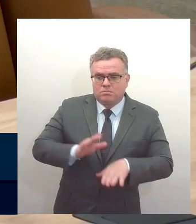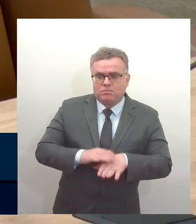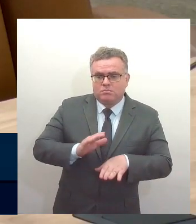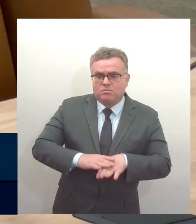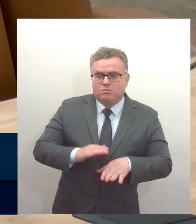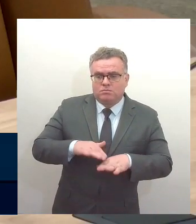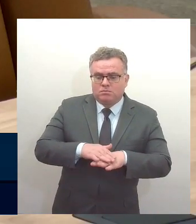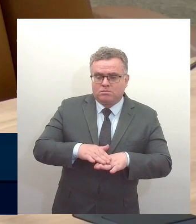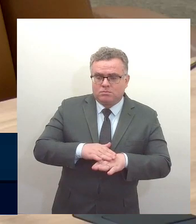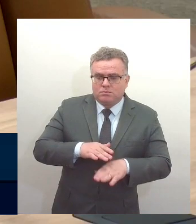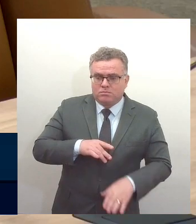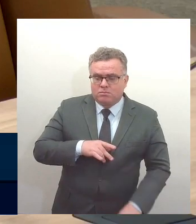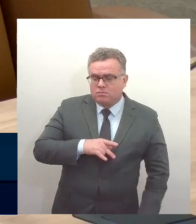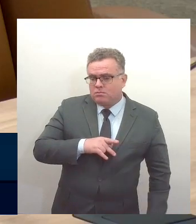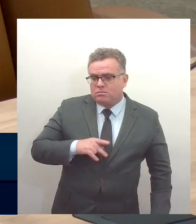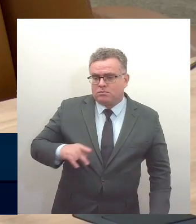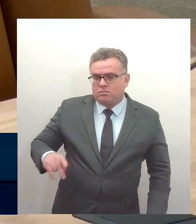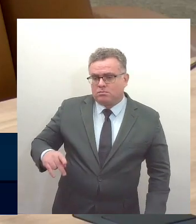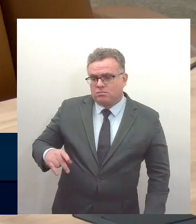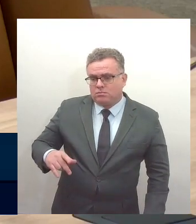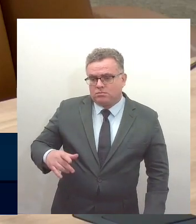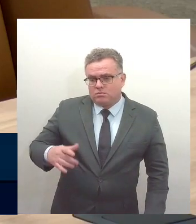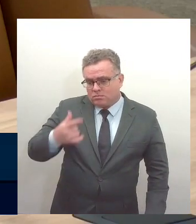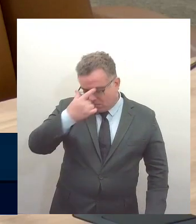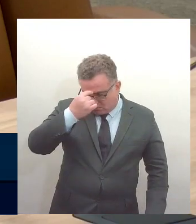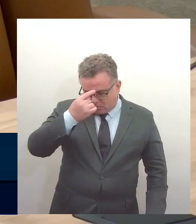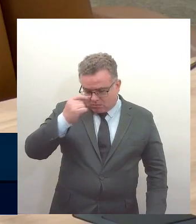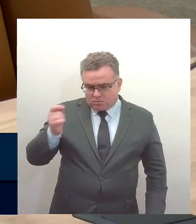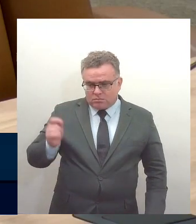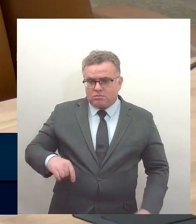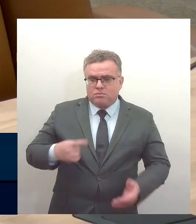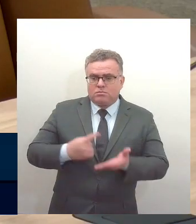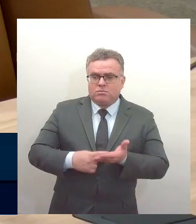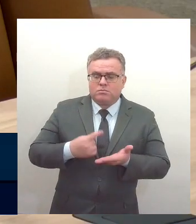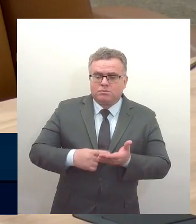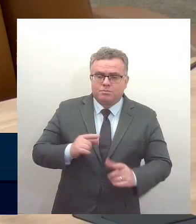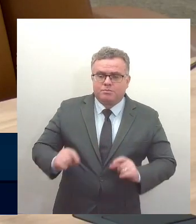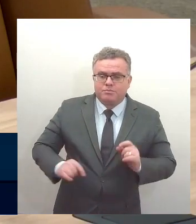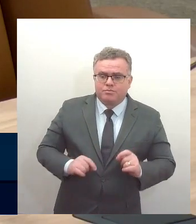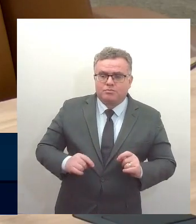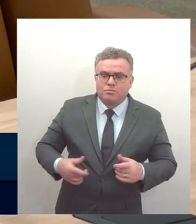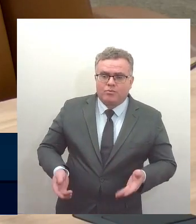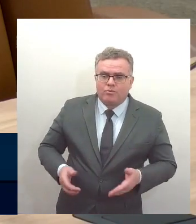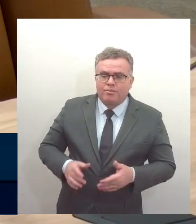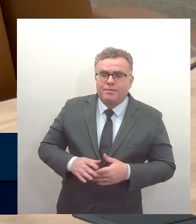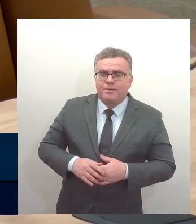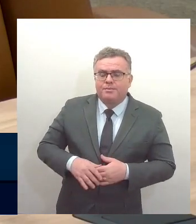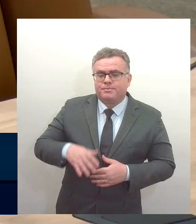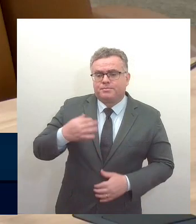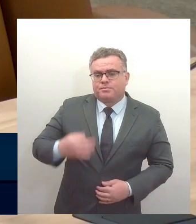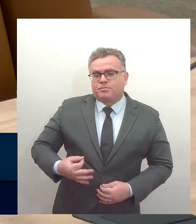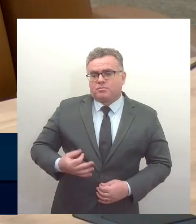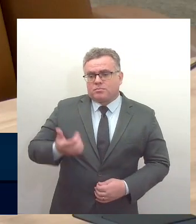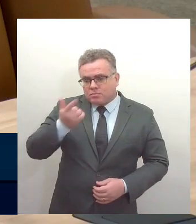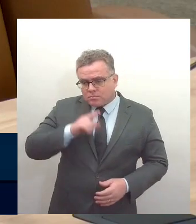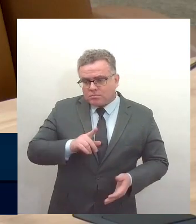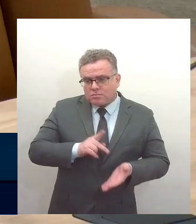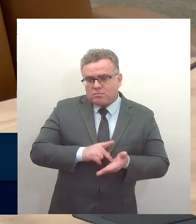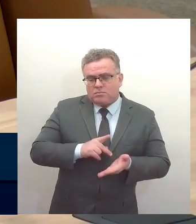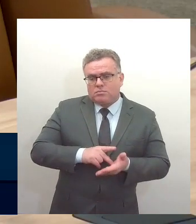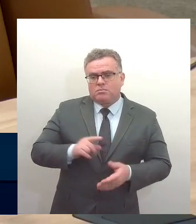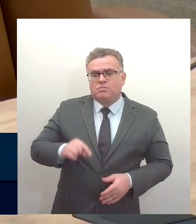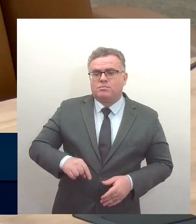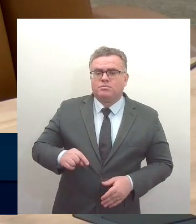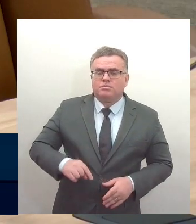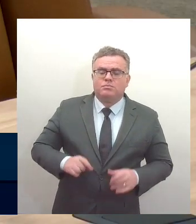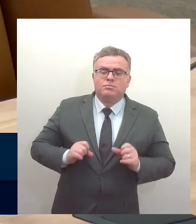essa possibilidade, porque, com certeza, quem ganha é o parlamento. E, como você disse, a gente sai um pouco do discurso, mesmo